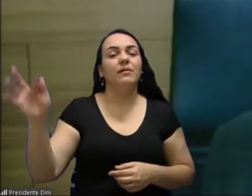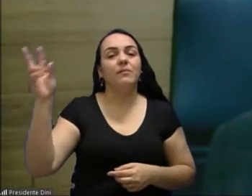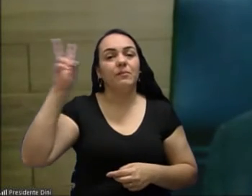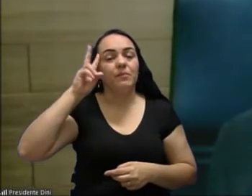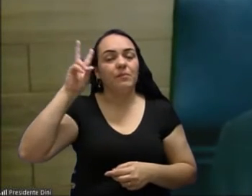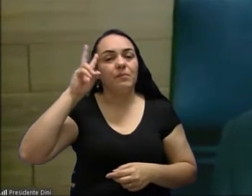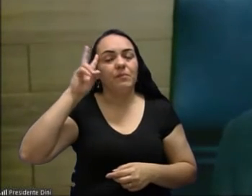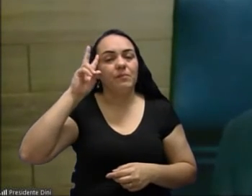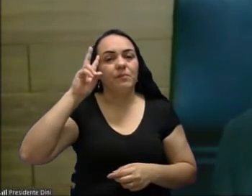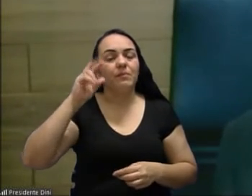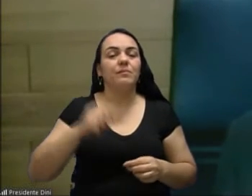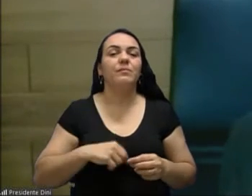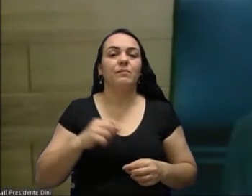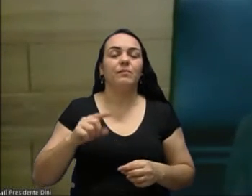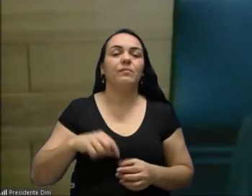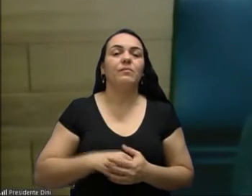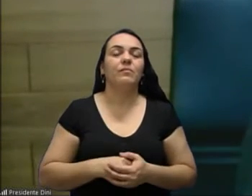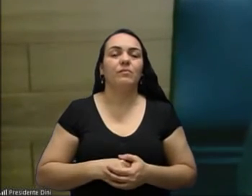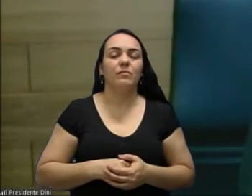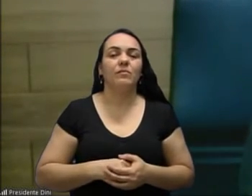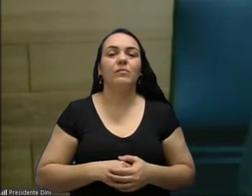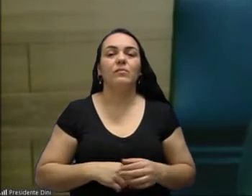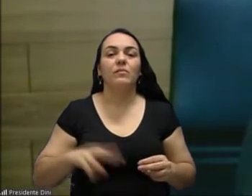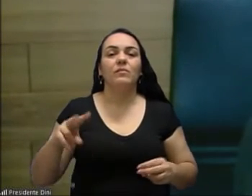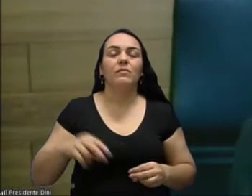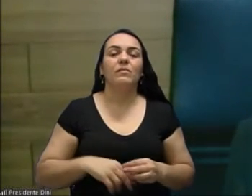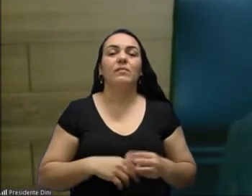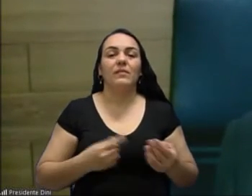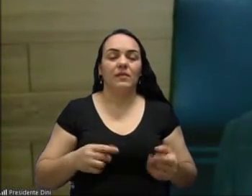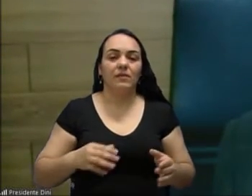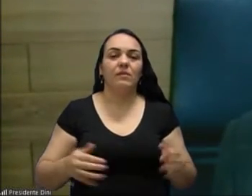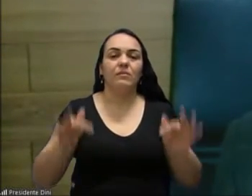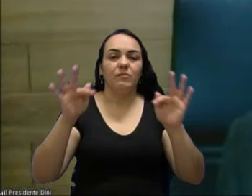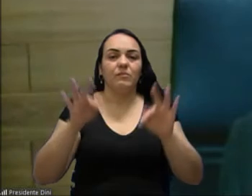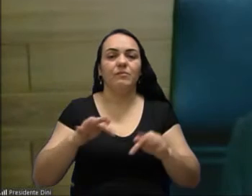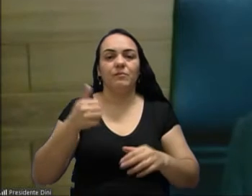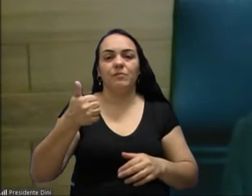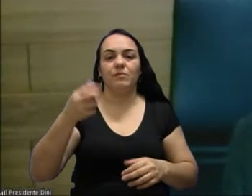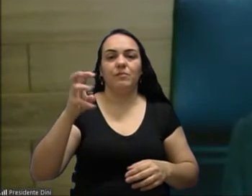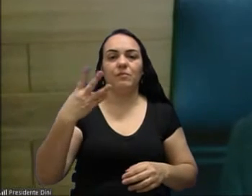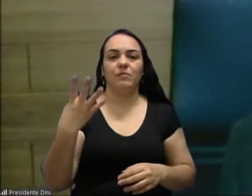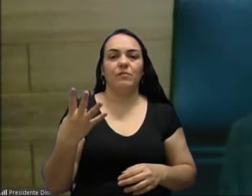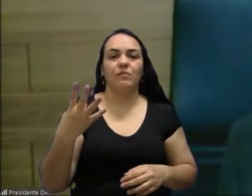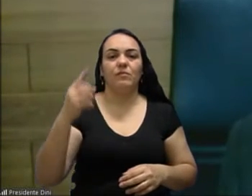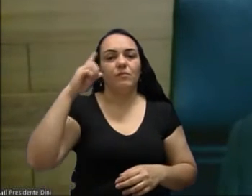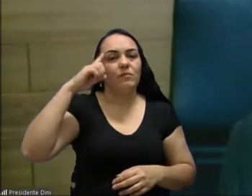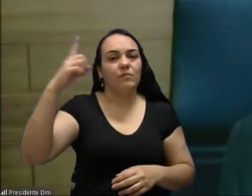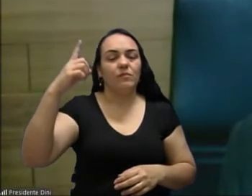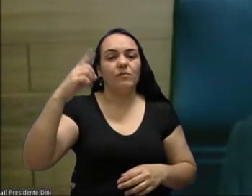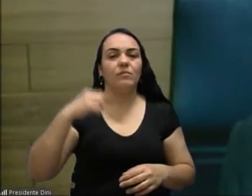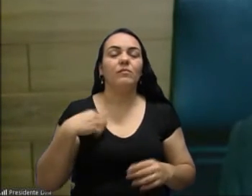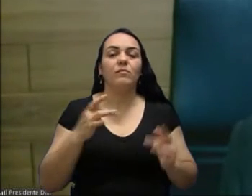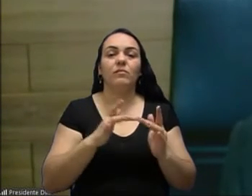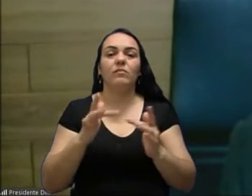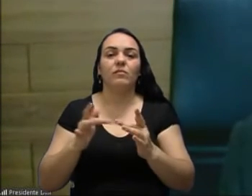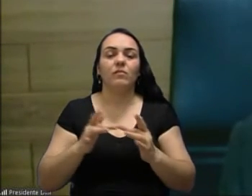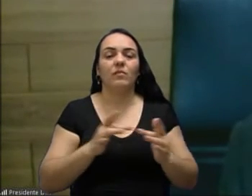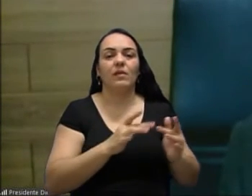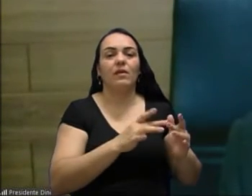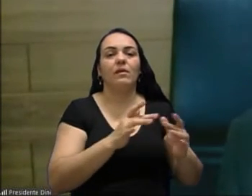se completa o ciclo de quatorze dias então nós já estamos em contato com a vigilância